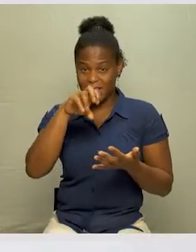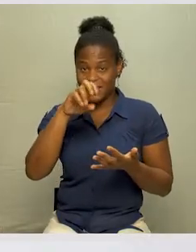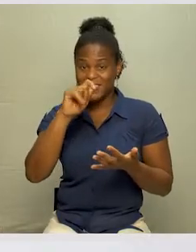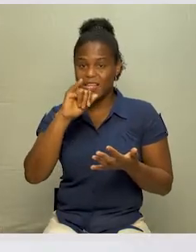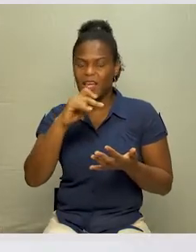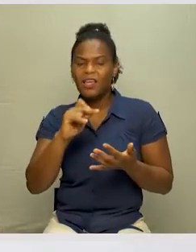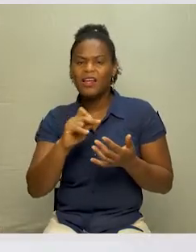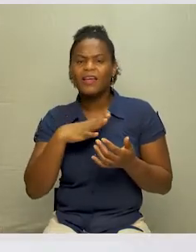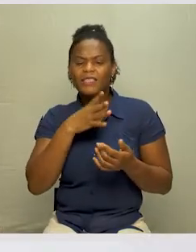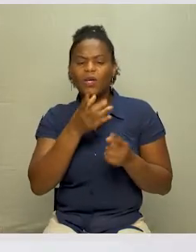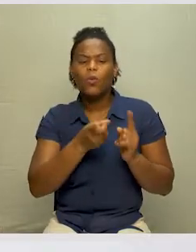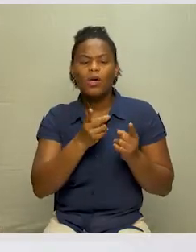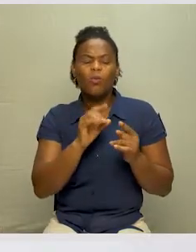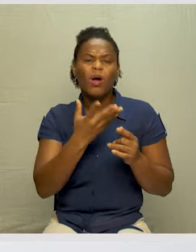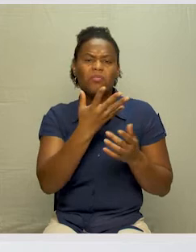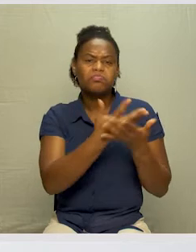positivo ou um saldo negativo.